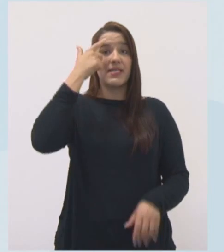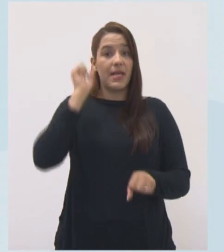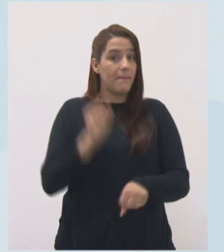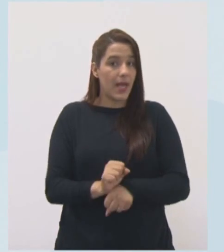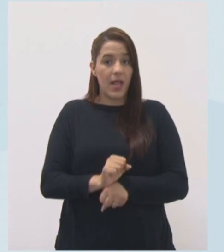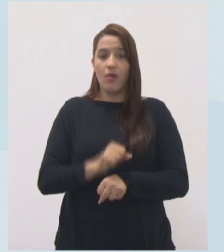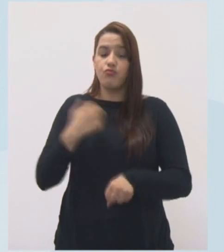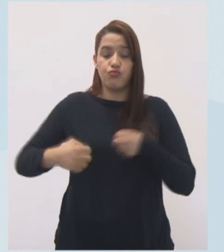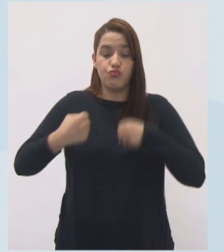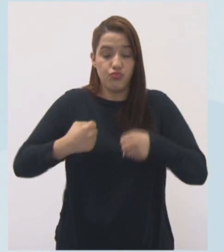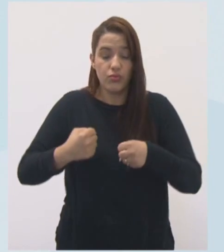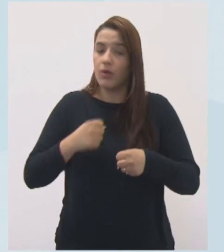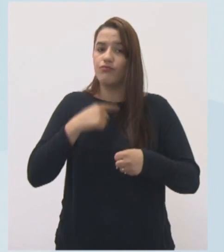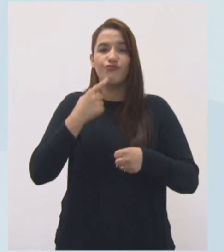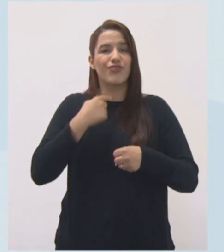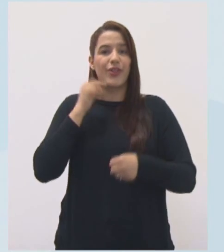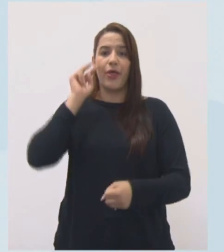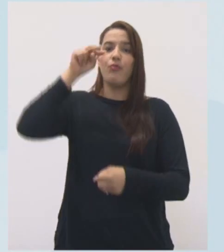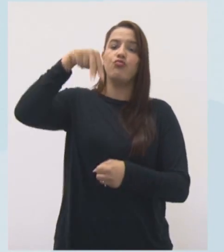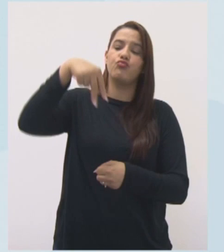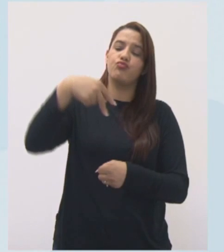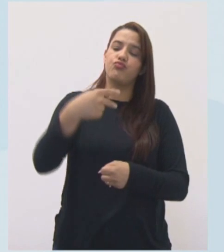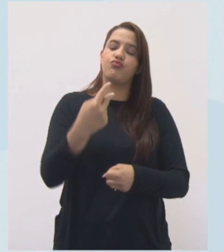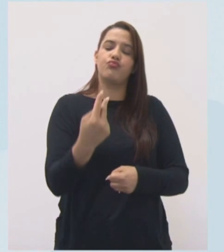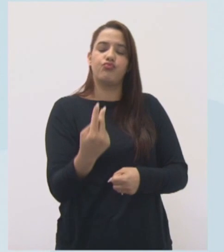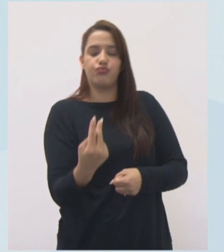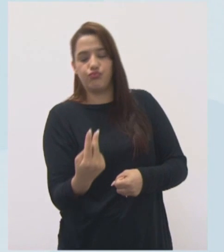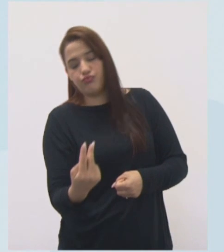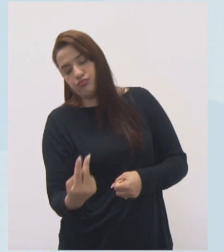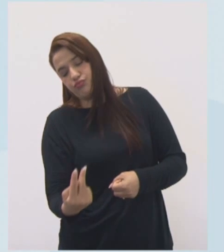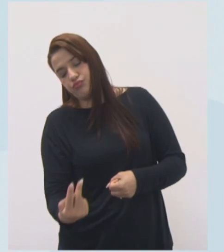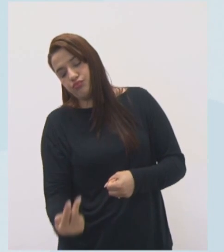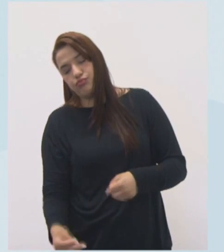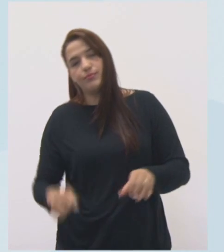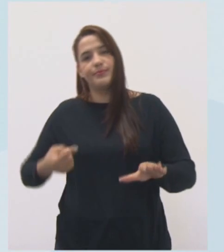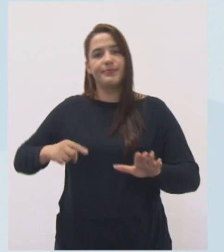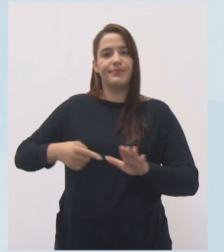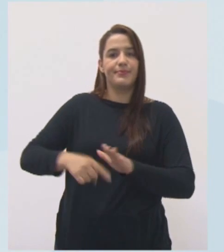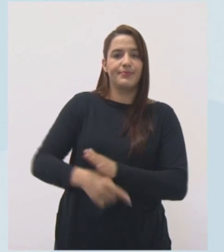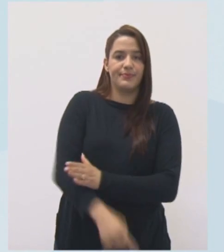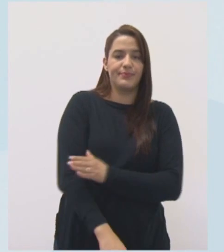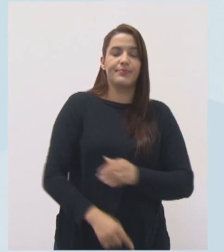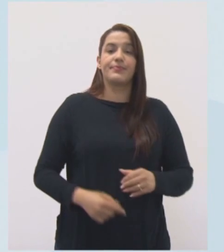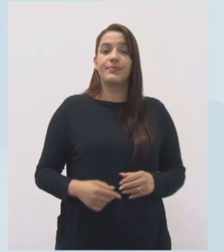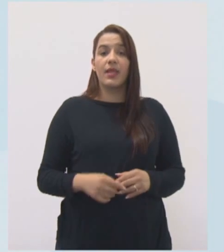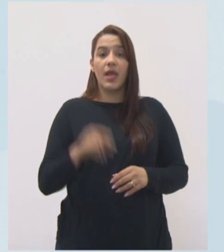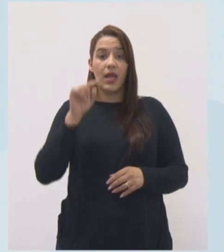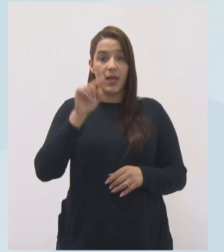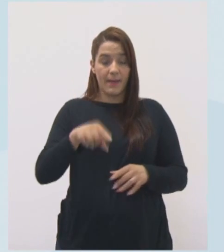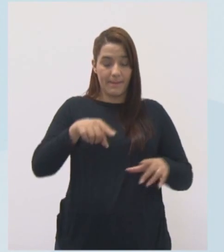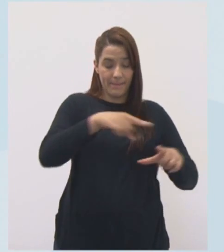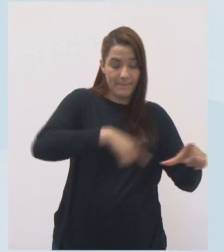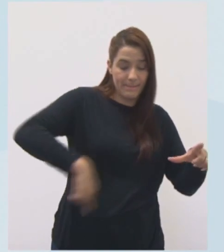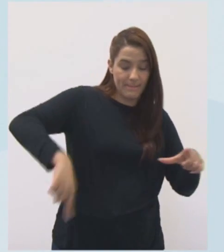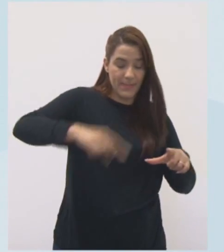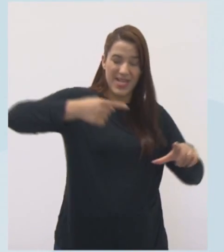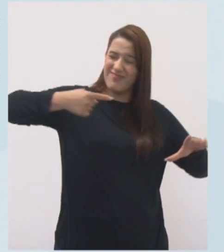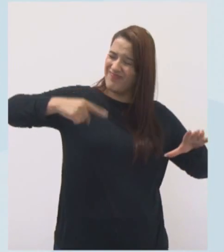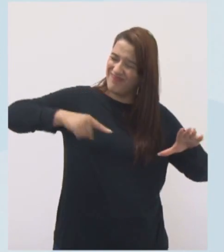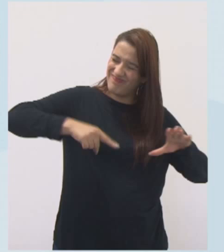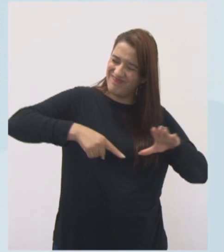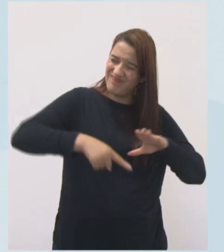parar, antes de perceber que estava caindo num poço muito profundo. O poço era, de fato,